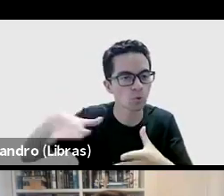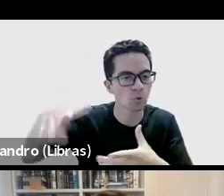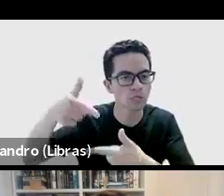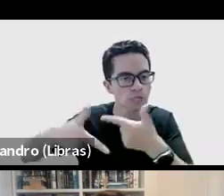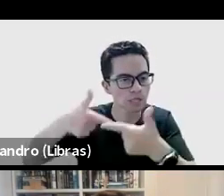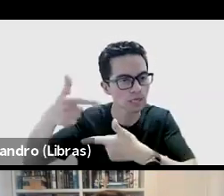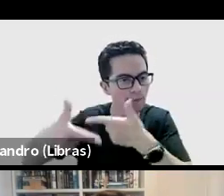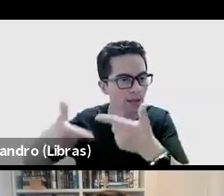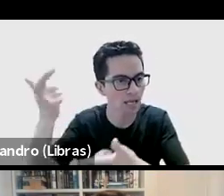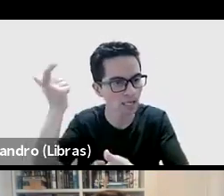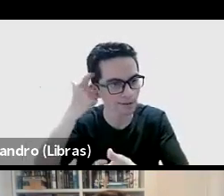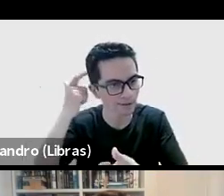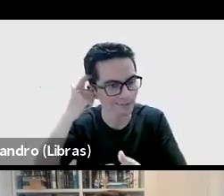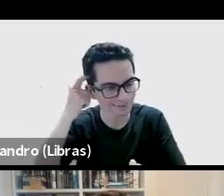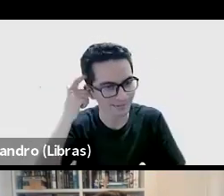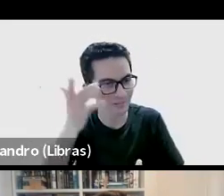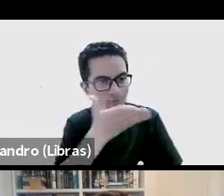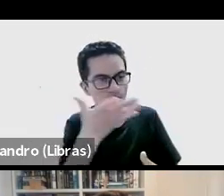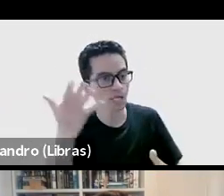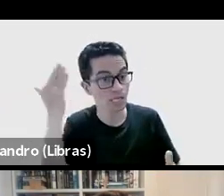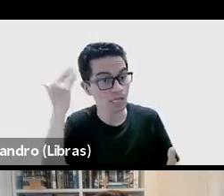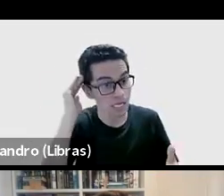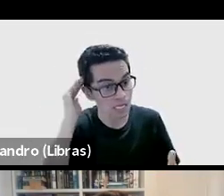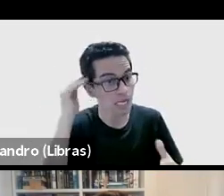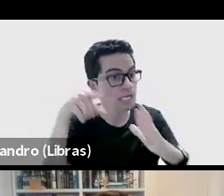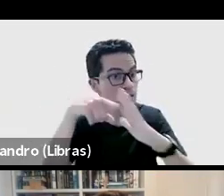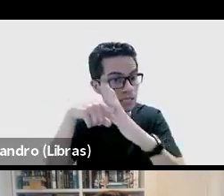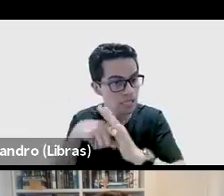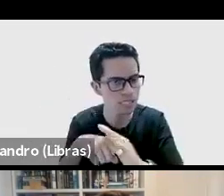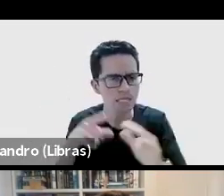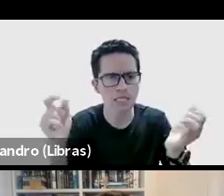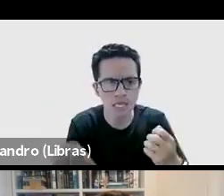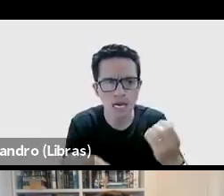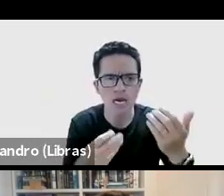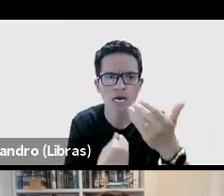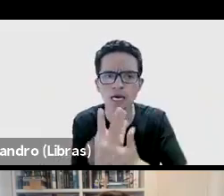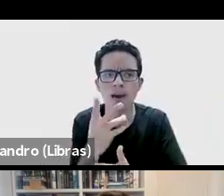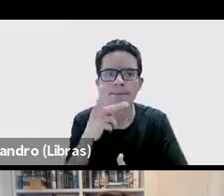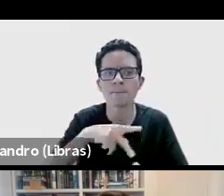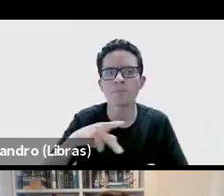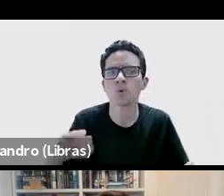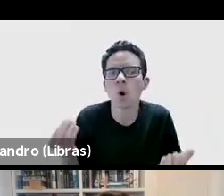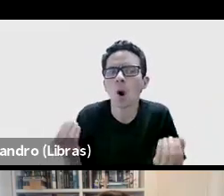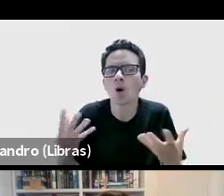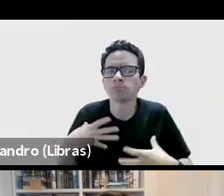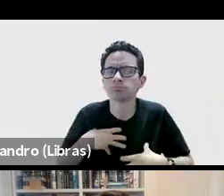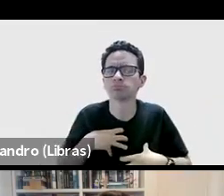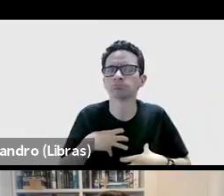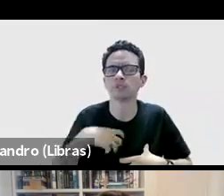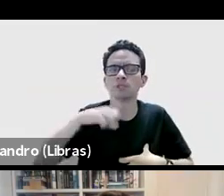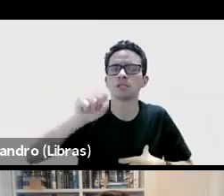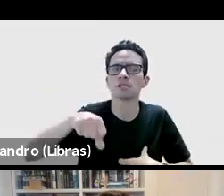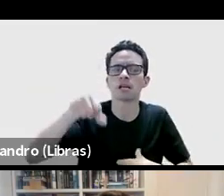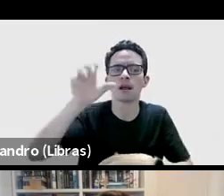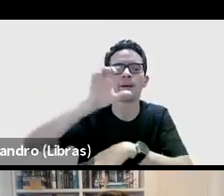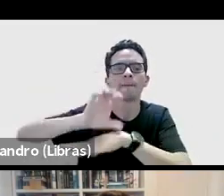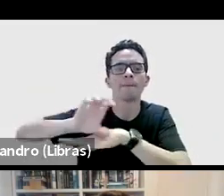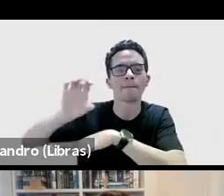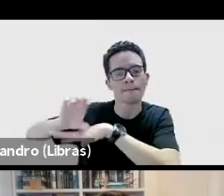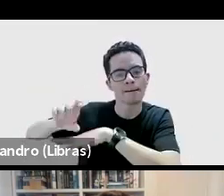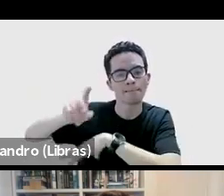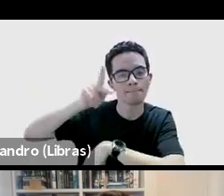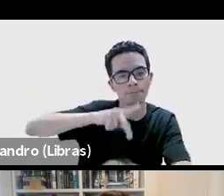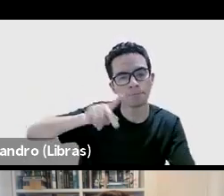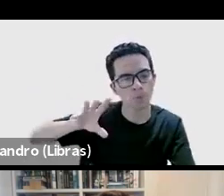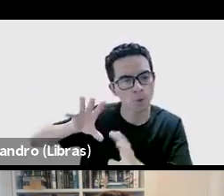Ou seja, como é que você compreende, analisa e forma o professor, né? Nesse curso que eu estou fazendo com